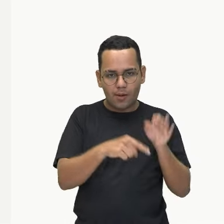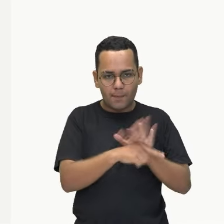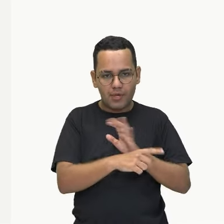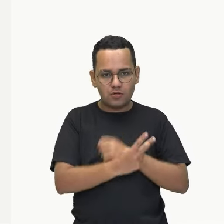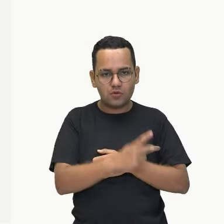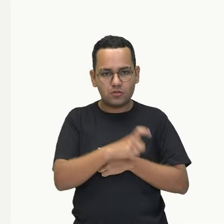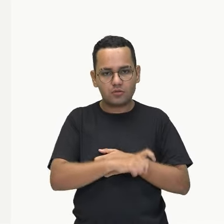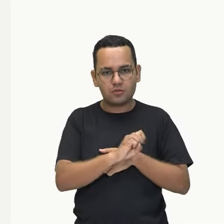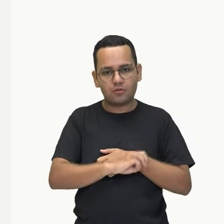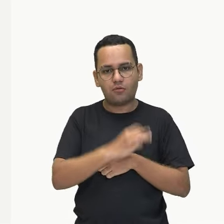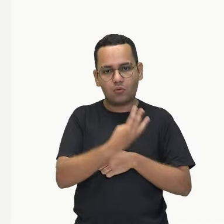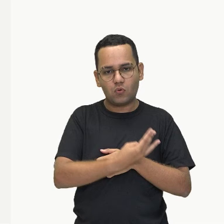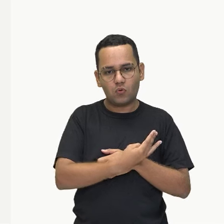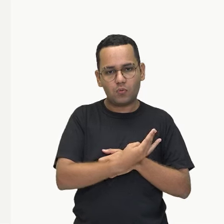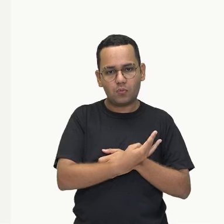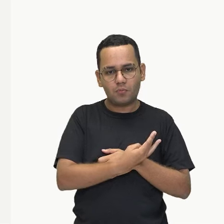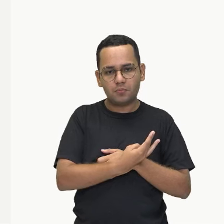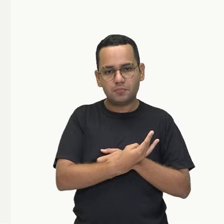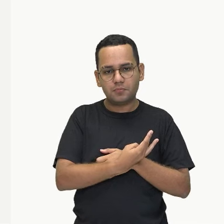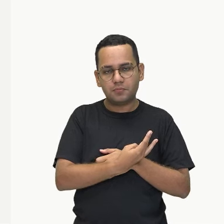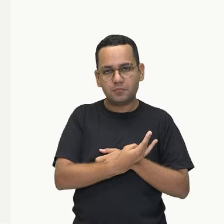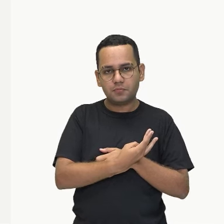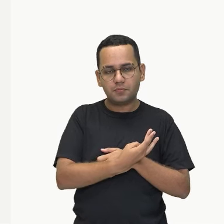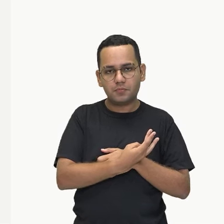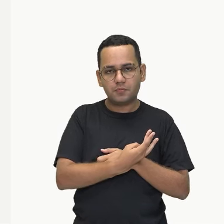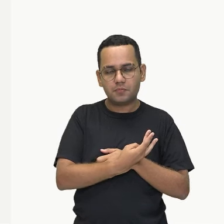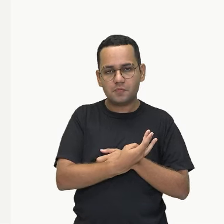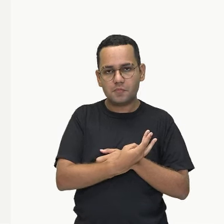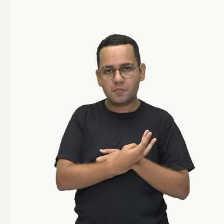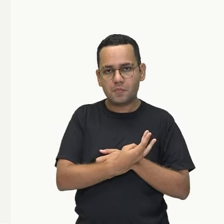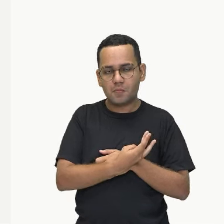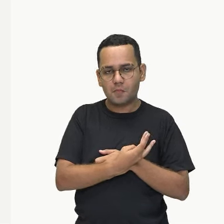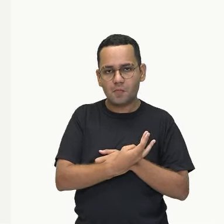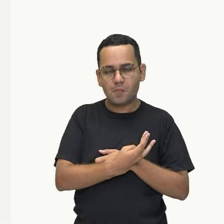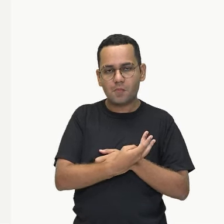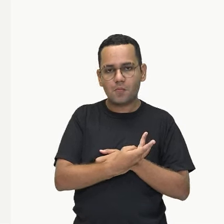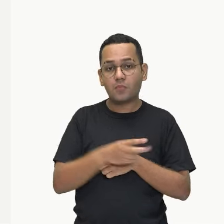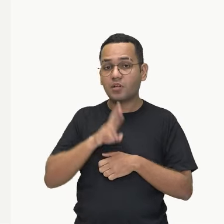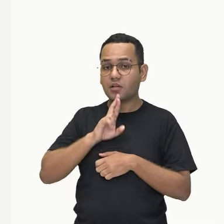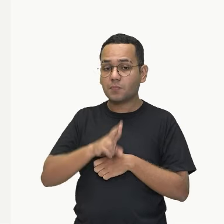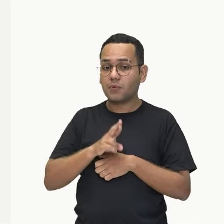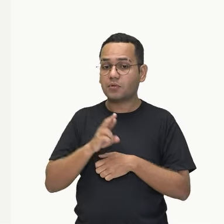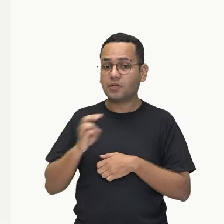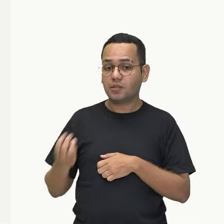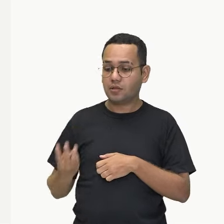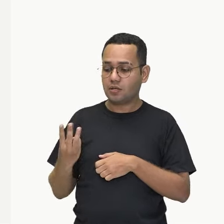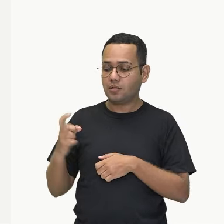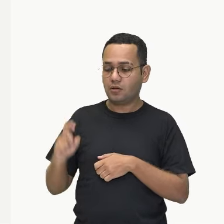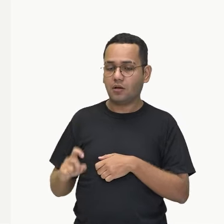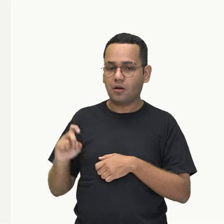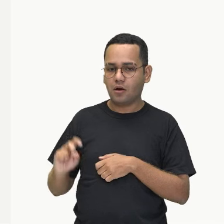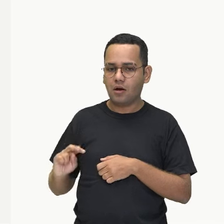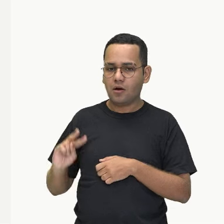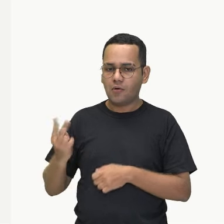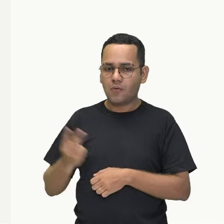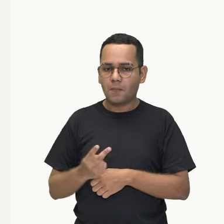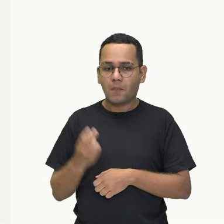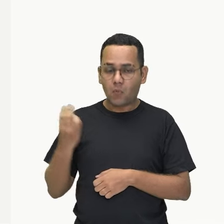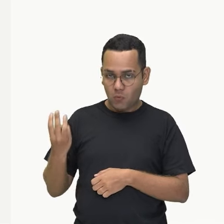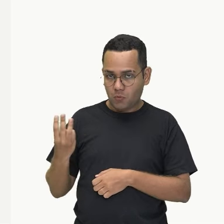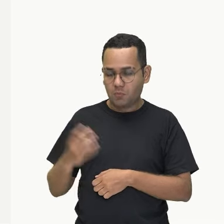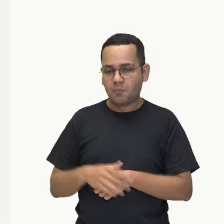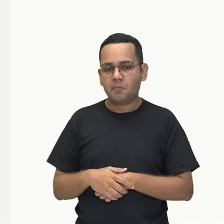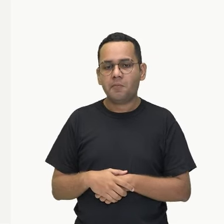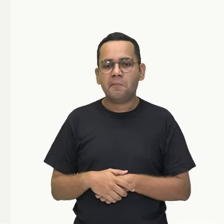menos 2x ao cubo, tá? 5 menos 2, 3. E eu repito o x